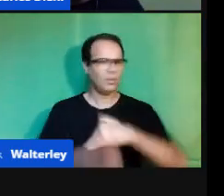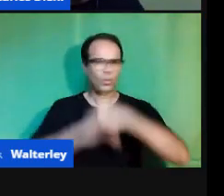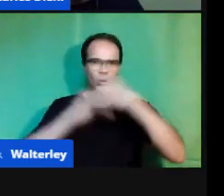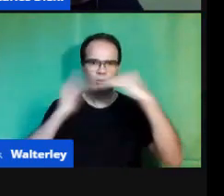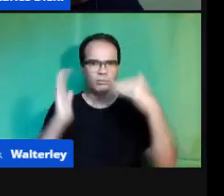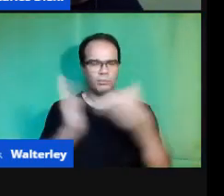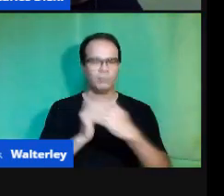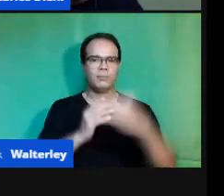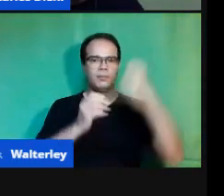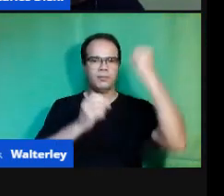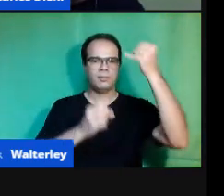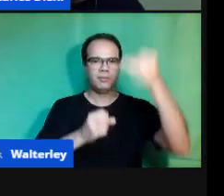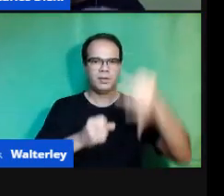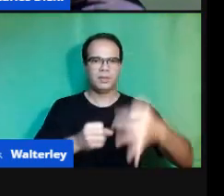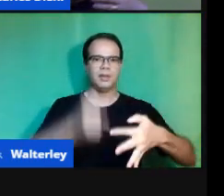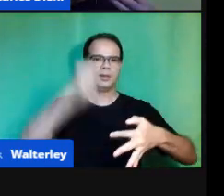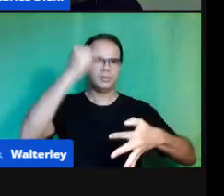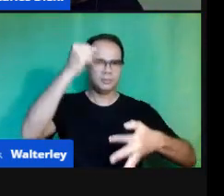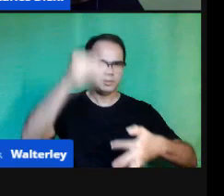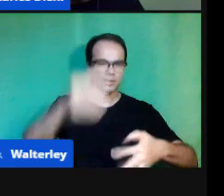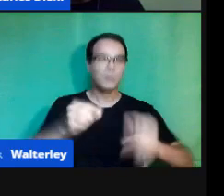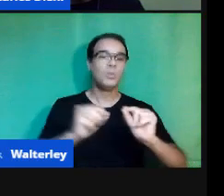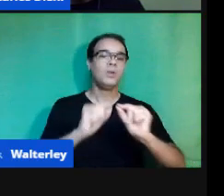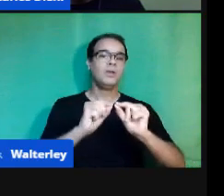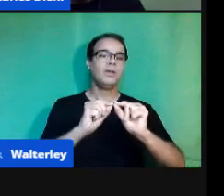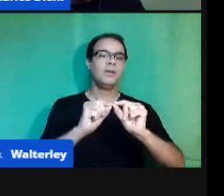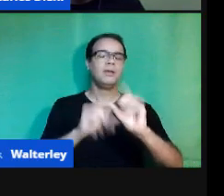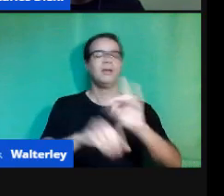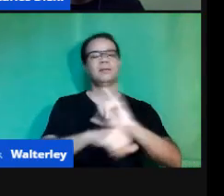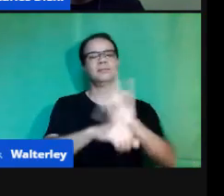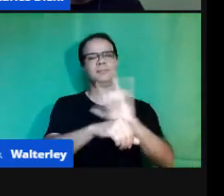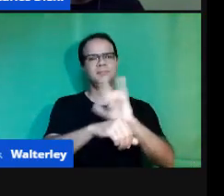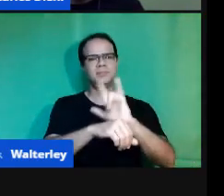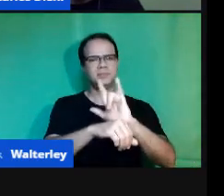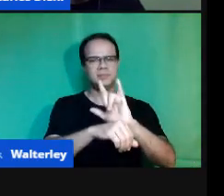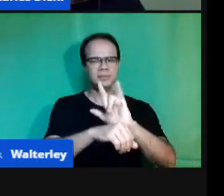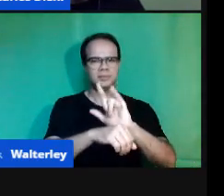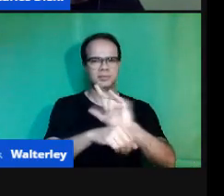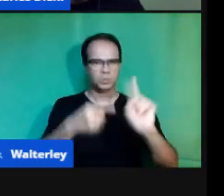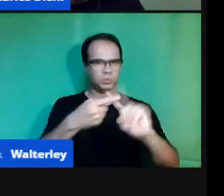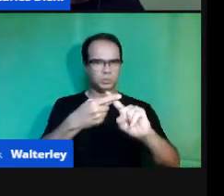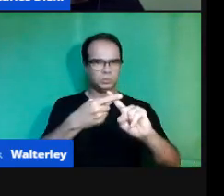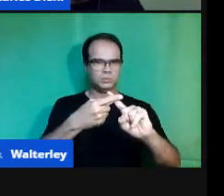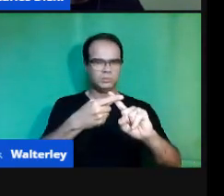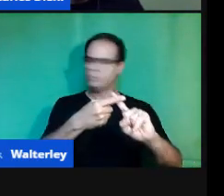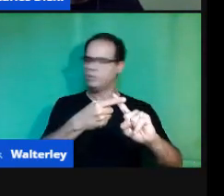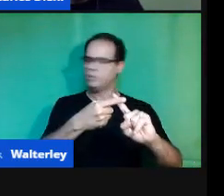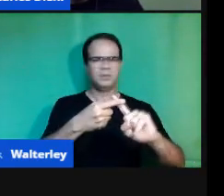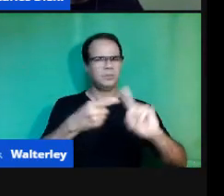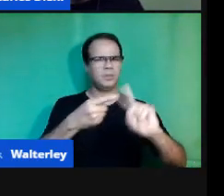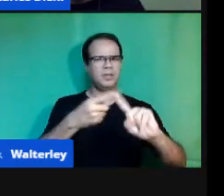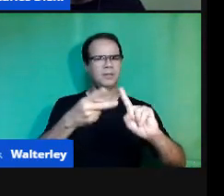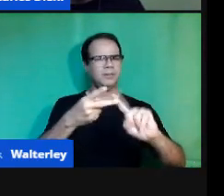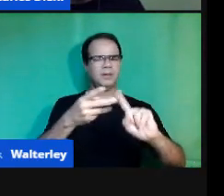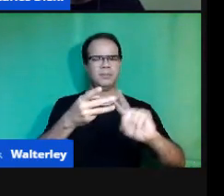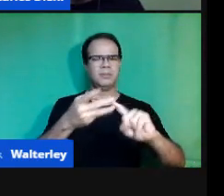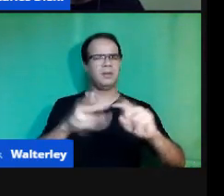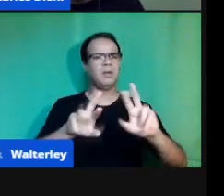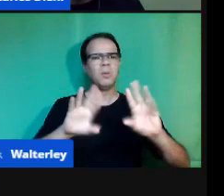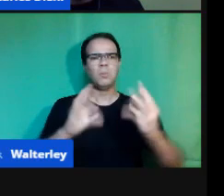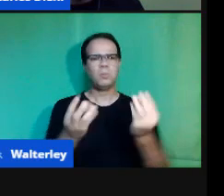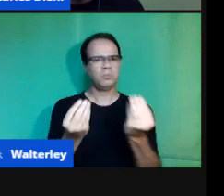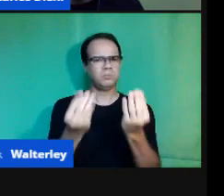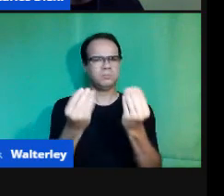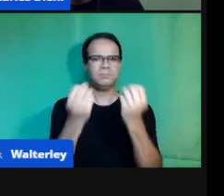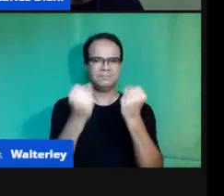de documentários. É possível fazer documentário de várias formas. Então, antes da próxima aula, eu queria propor um